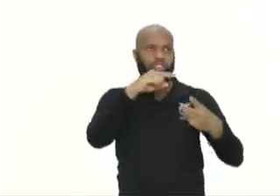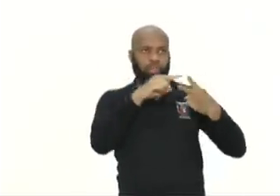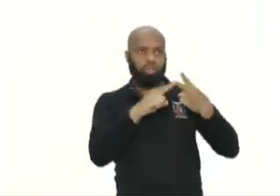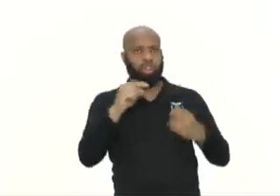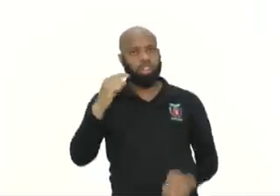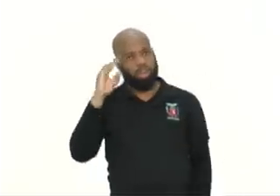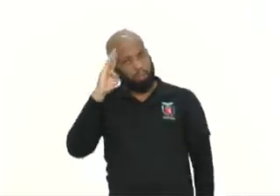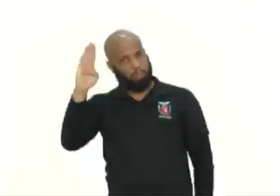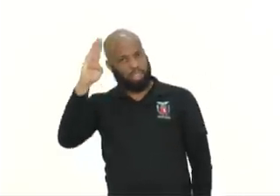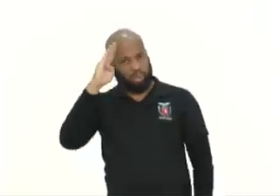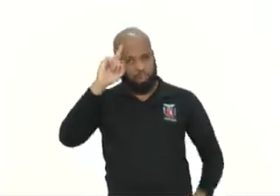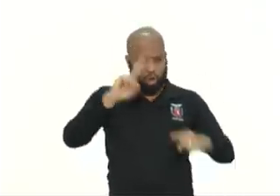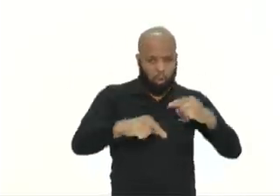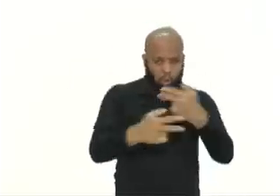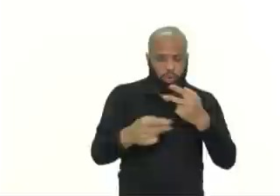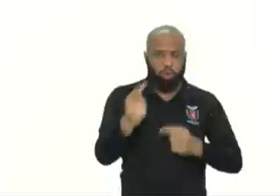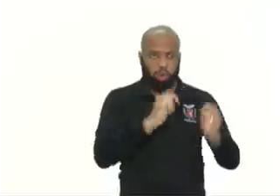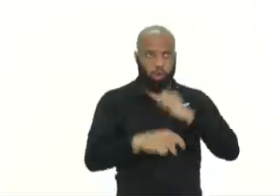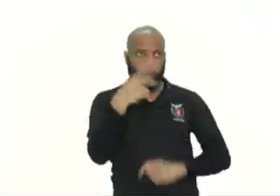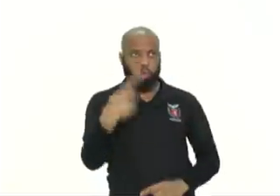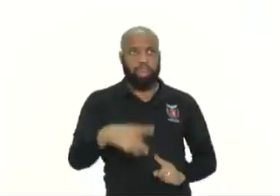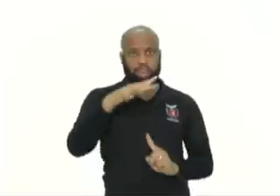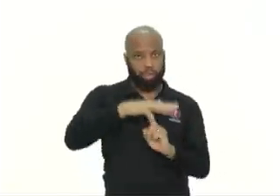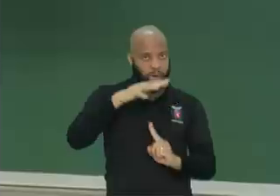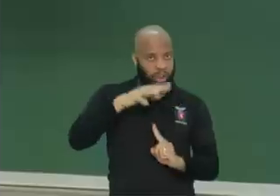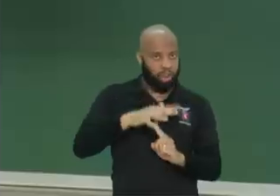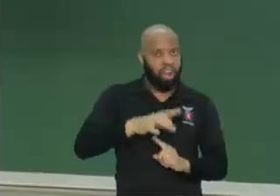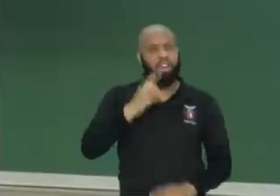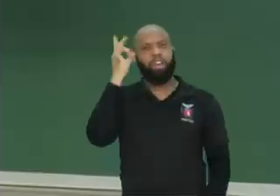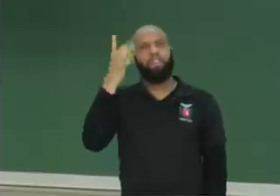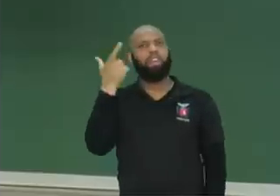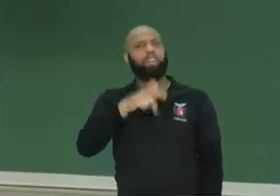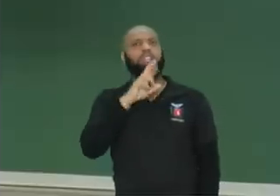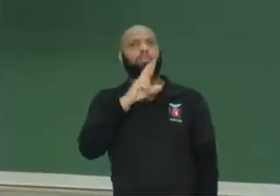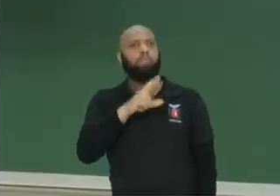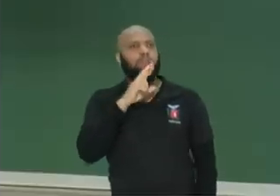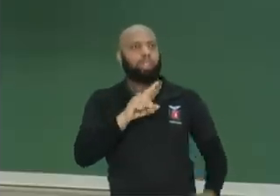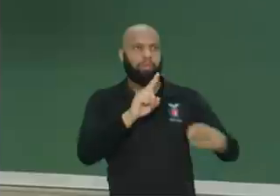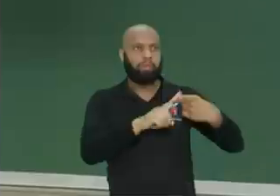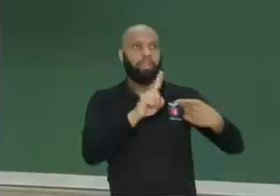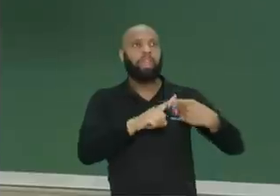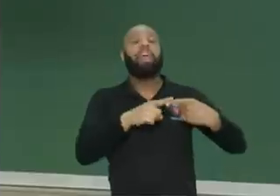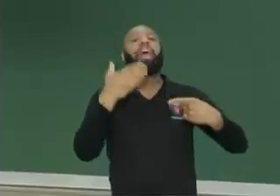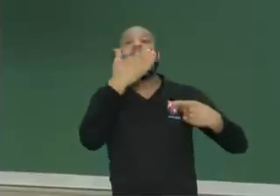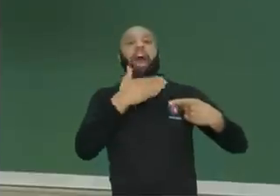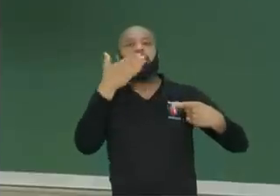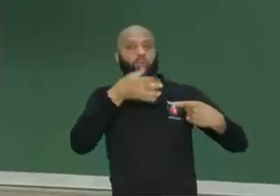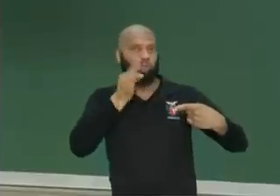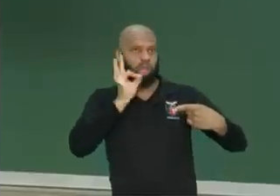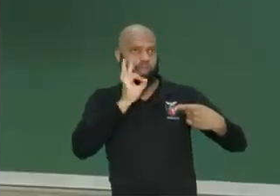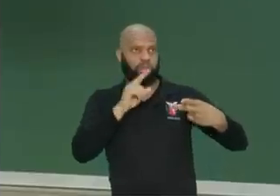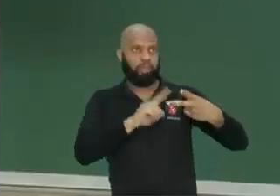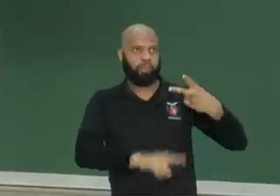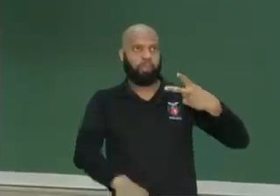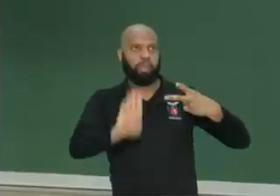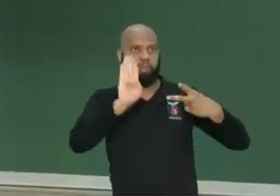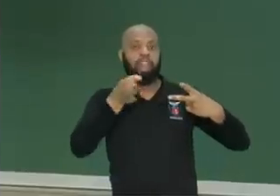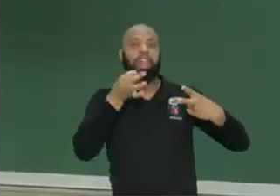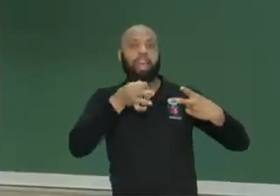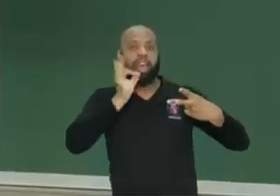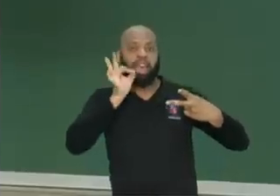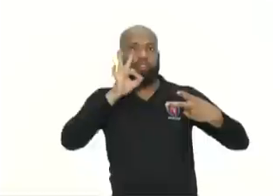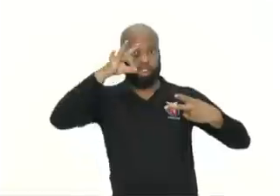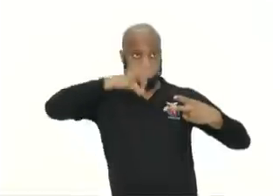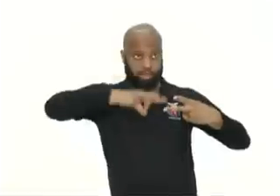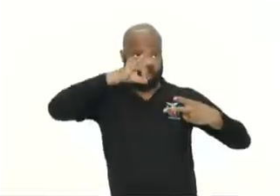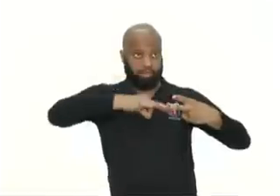dois principais produtos da economia paranense? Muito fácil de você pensar nisso, né? Então, letra A, foi o açúcar e o café?